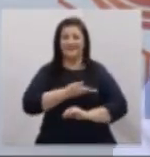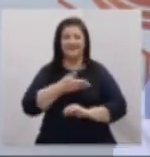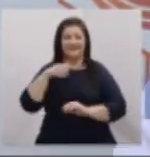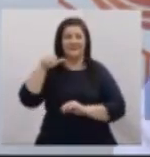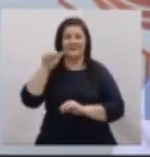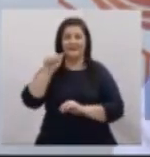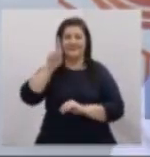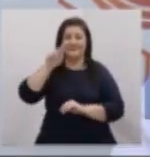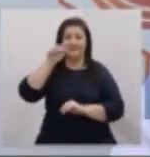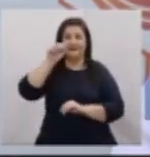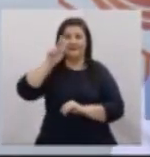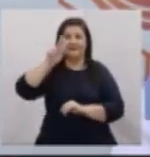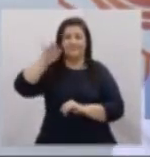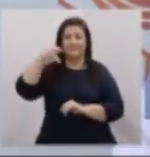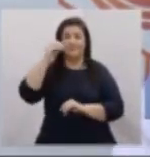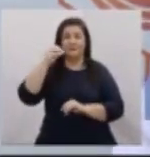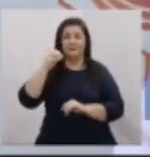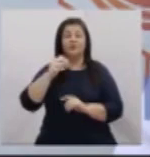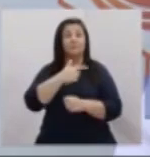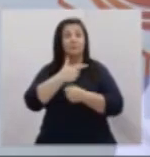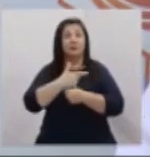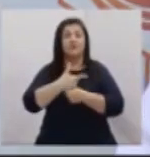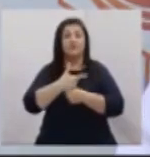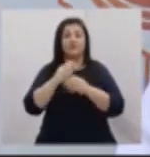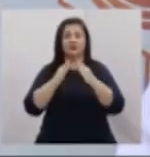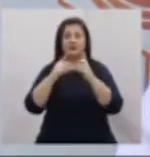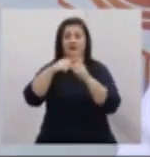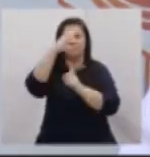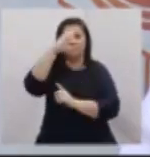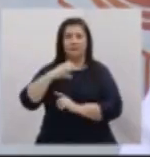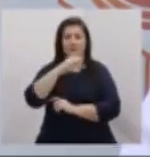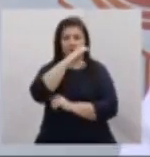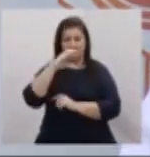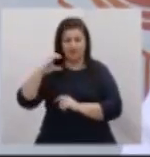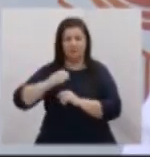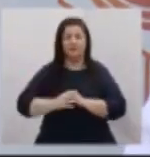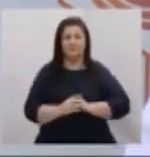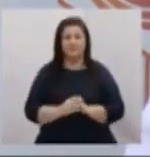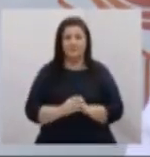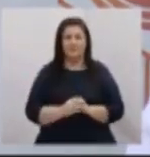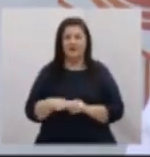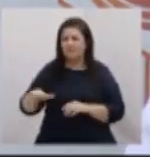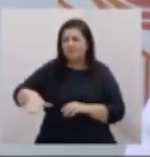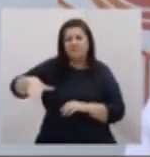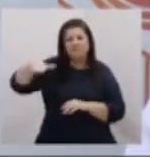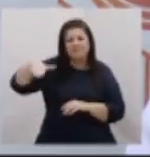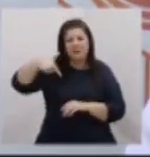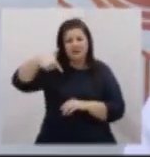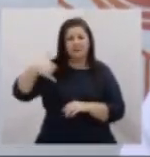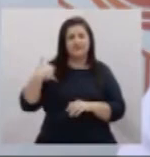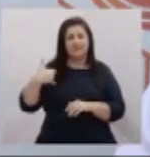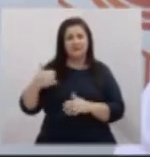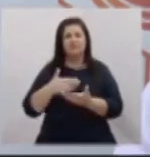Igreja Católica. Ele é da Igreja São Francisco de Assis, em Nova Jacareí. Desde pequeno, com 7 anos,